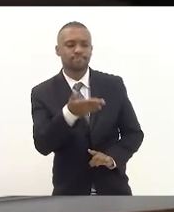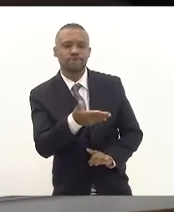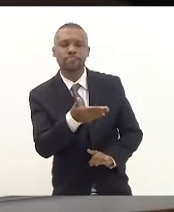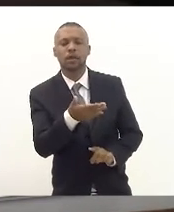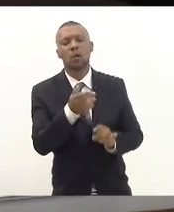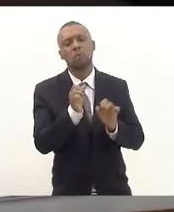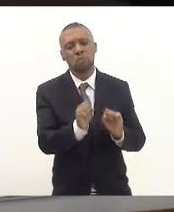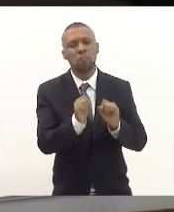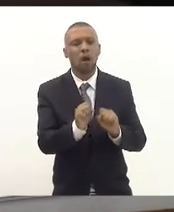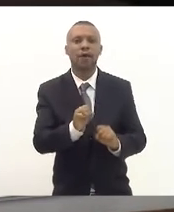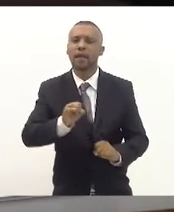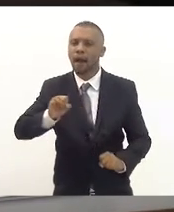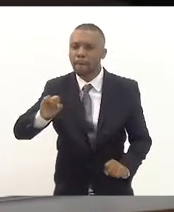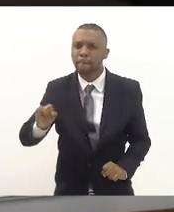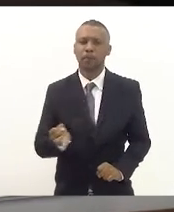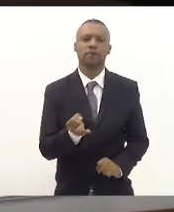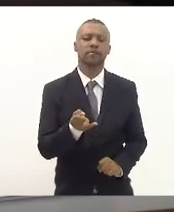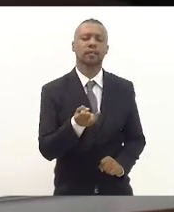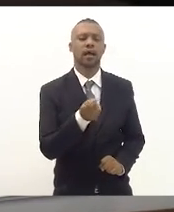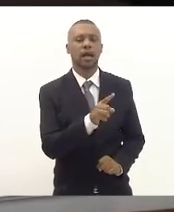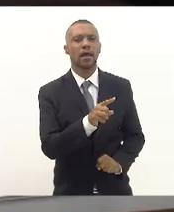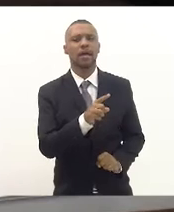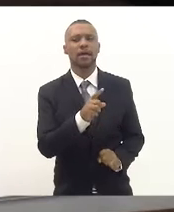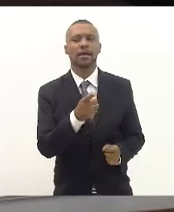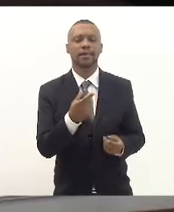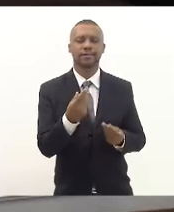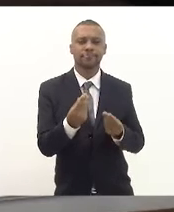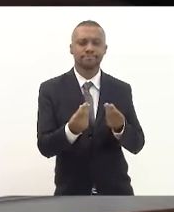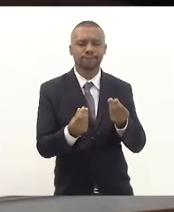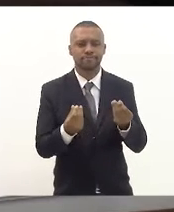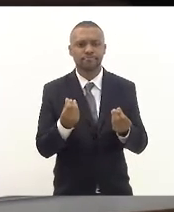use essa essa